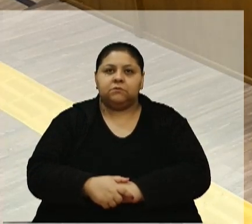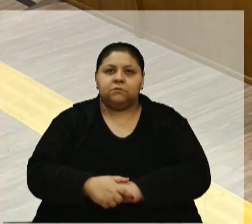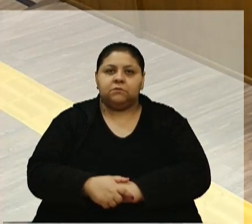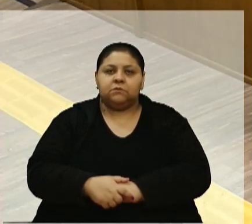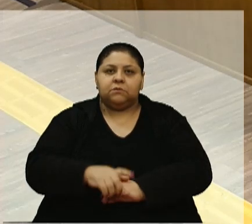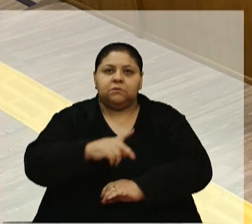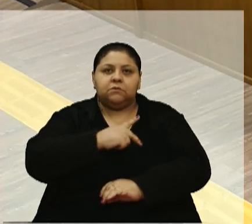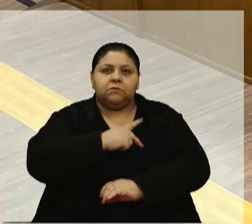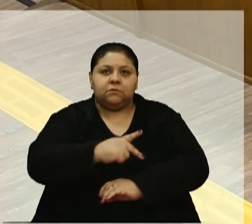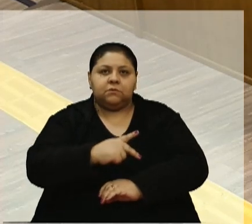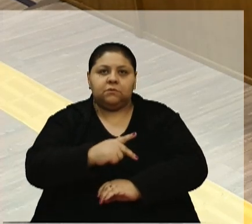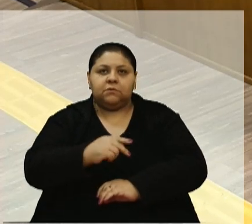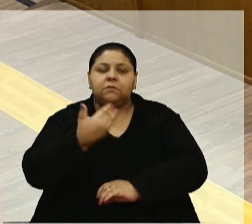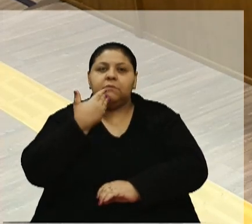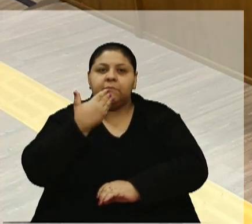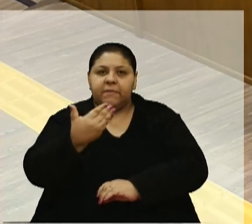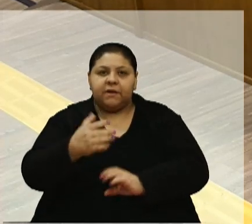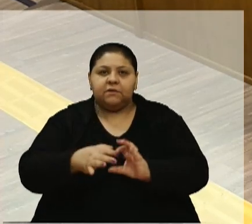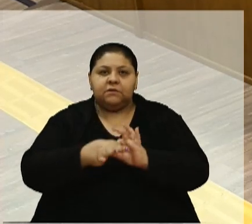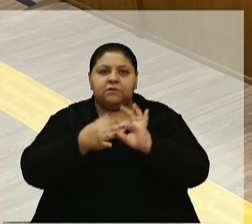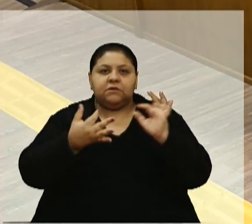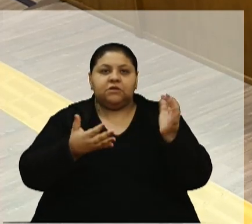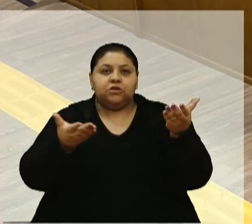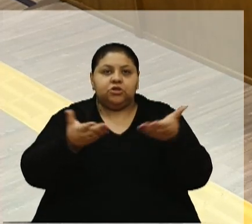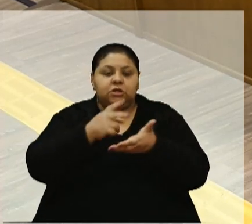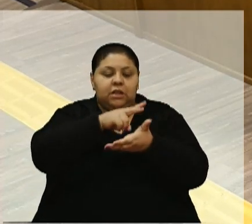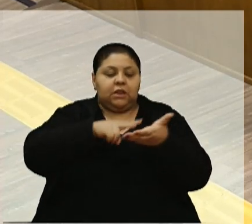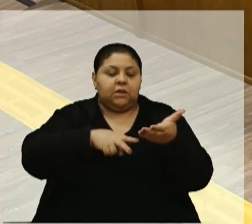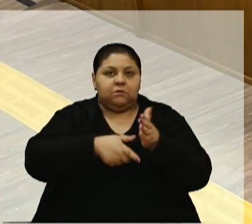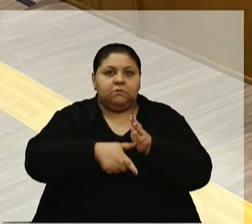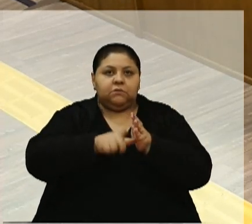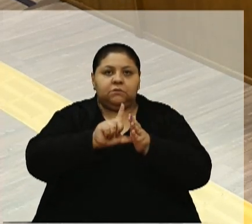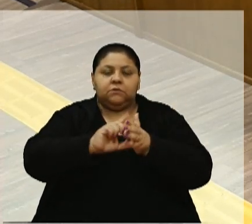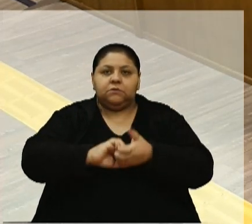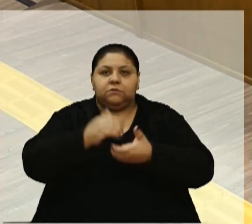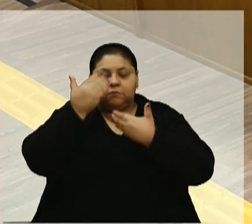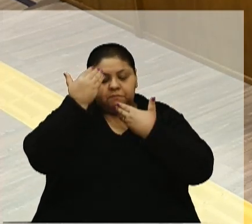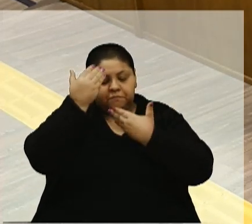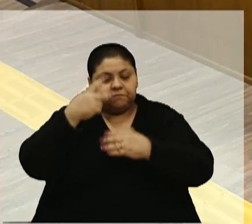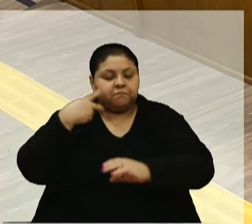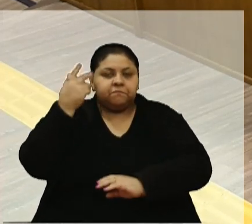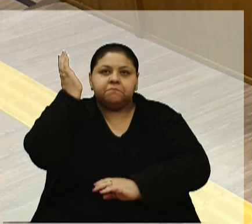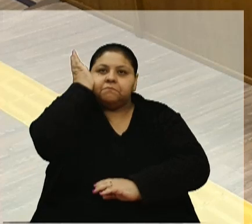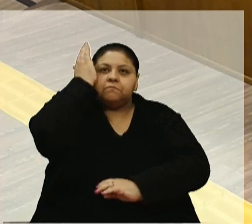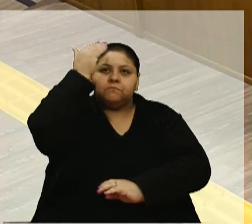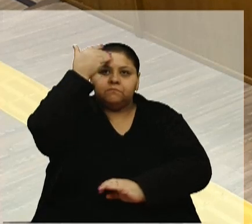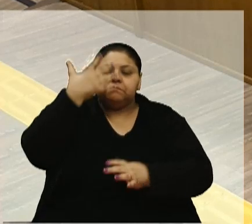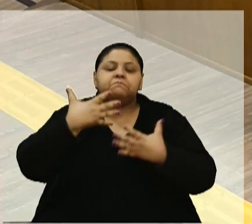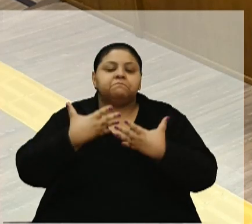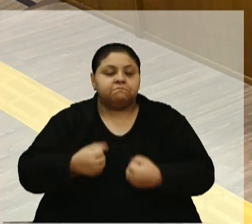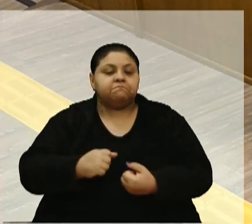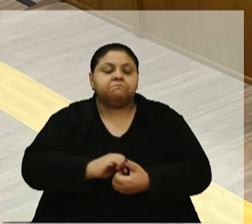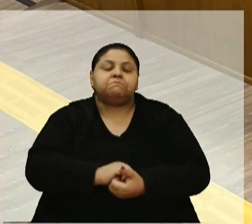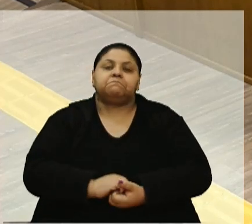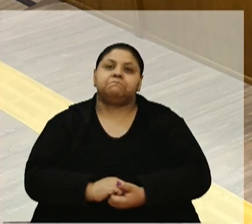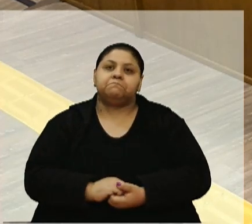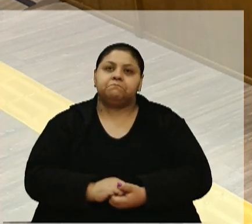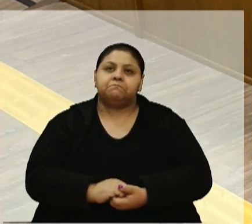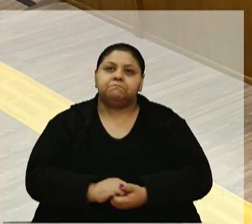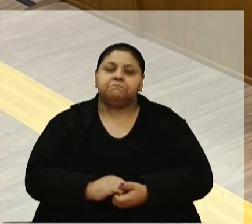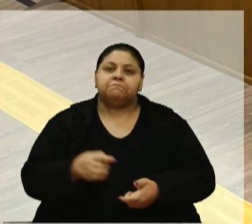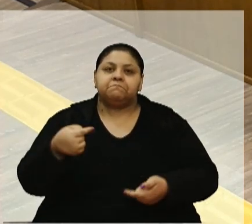Senhor presidente, solicito dispensa da leitura por ter sido lido em sessão anterior. Obrigado, vereador Felipe. Aceita a dispensa.